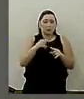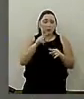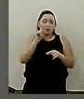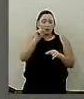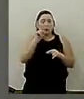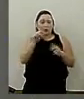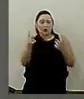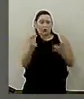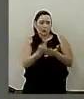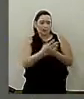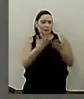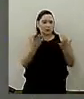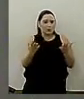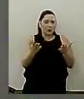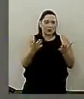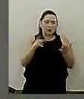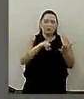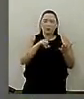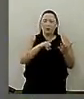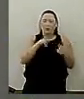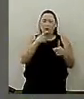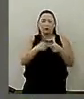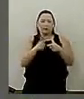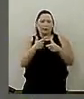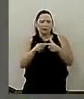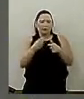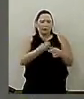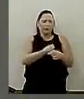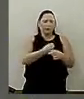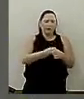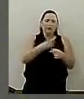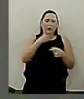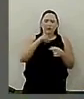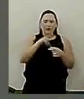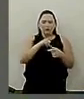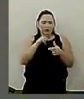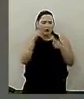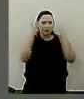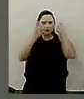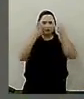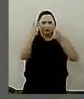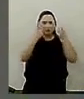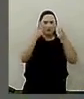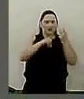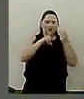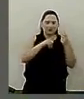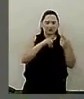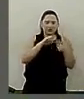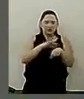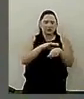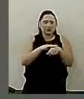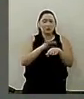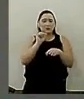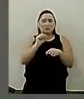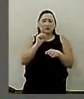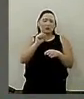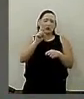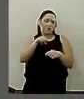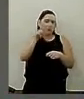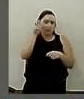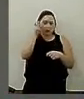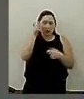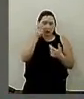aquele vento todo para atrapalhar o ministério de Jesus. E eles apresentam razões